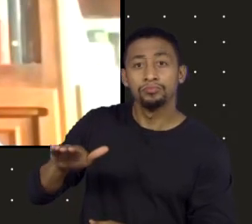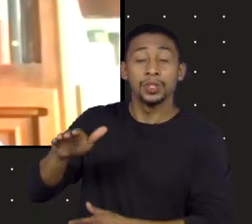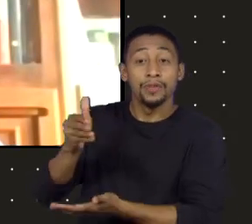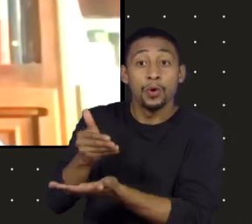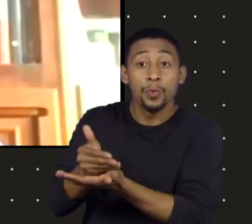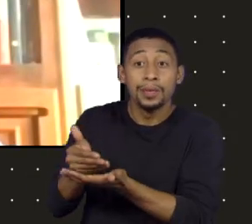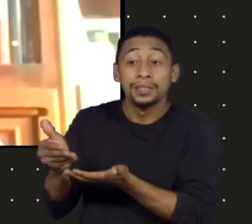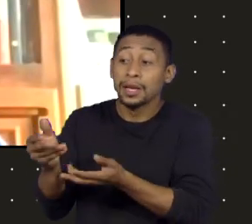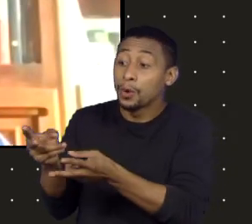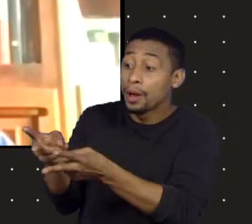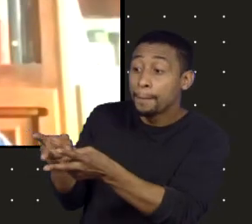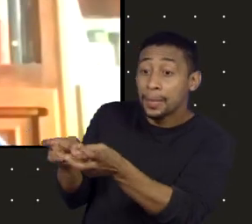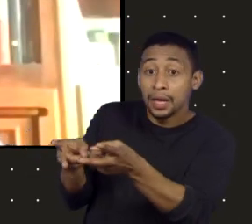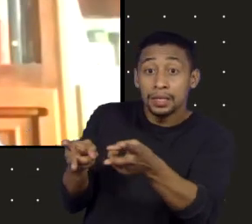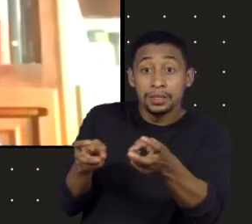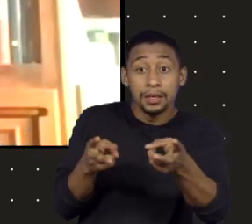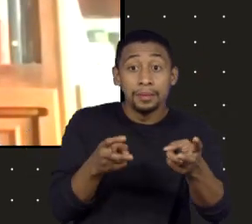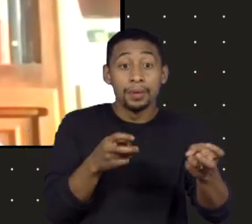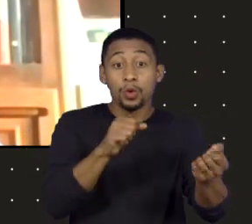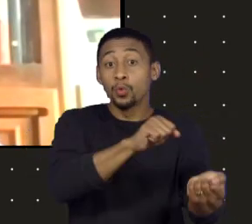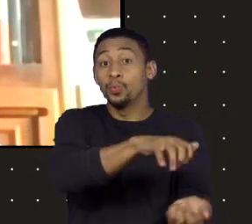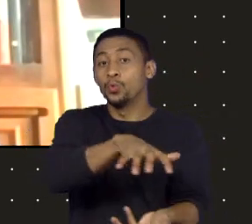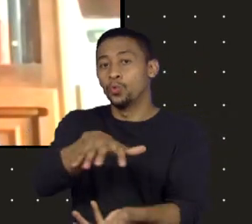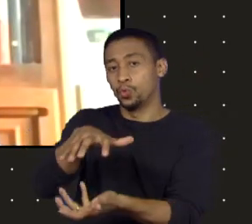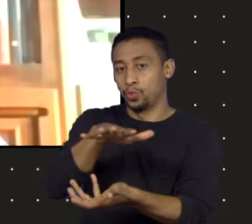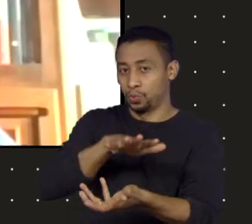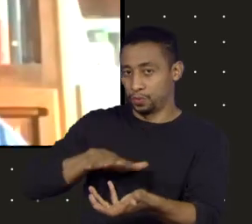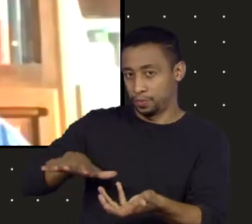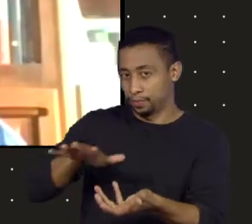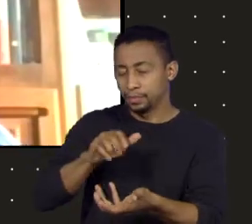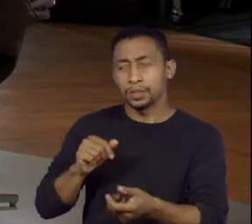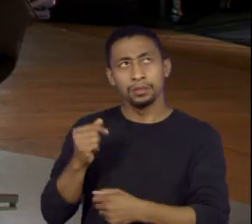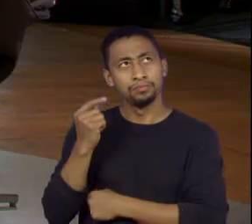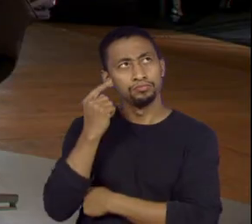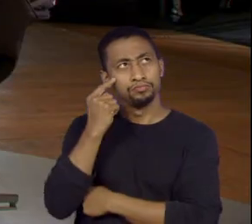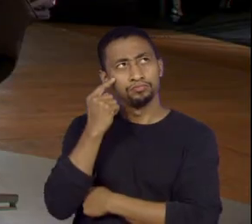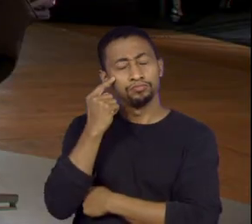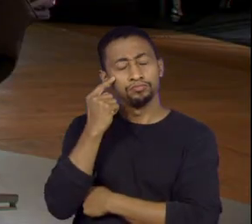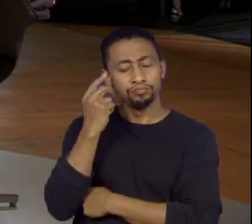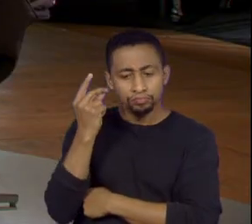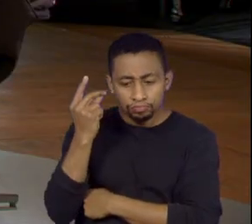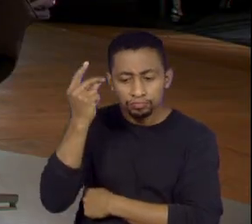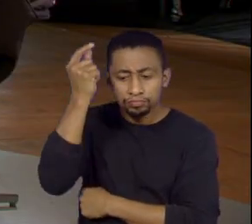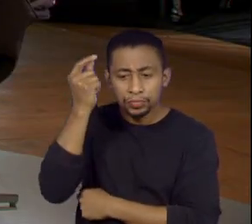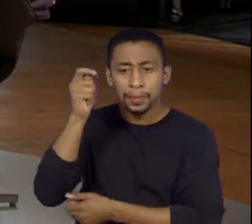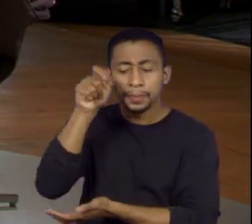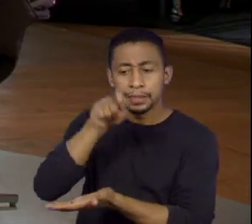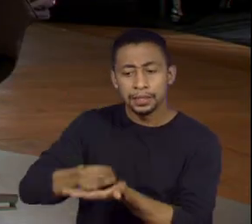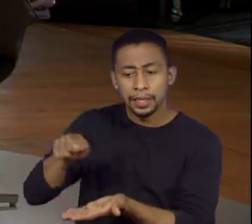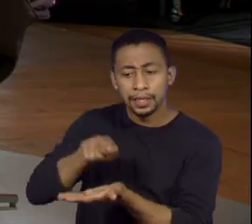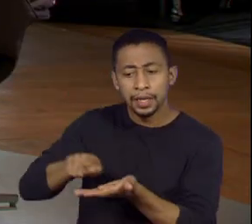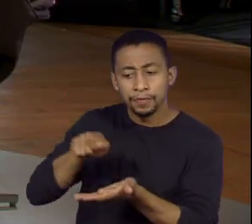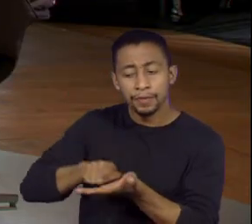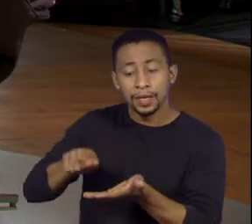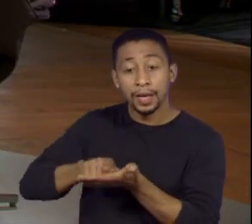a se dar conta do mundo, enfim, descobrindo coisas. E eu resolvi escrever uma história